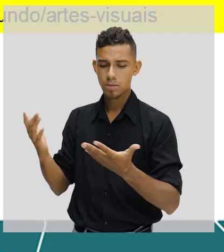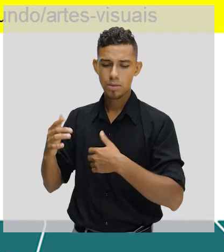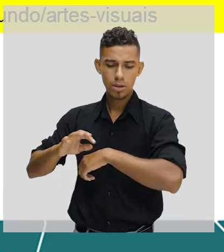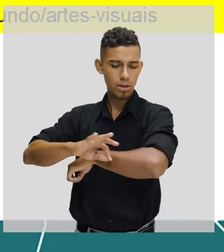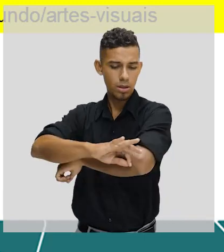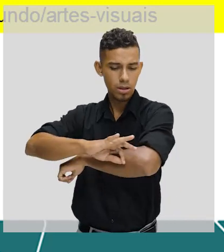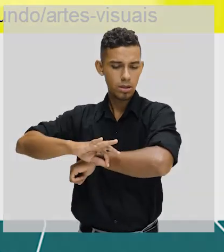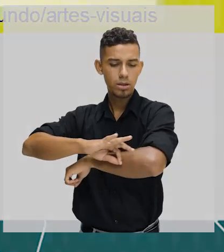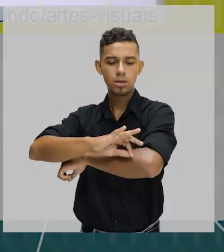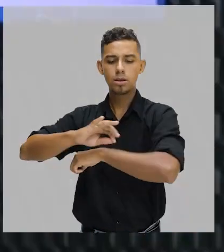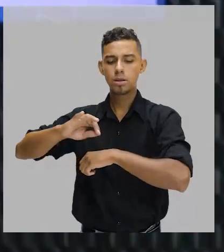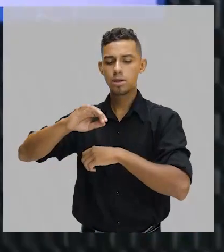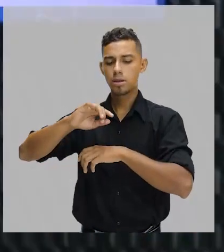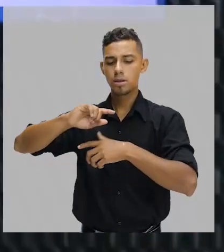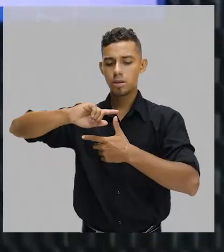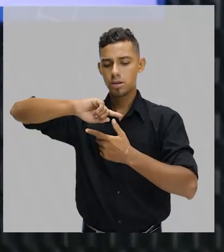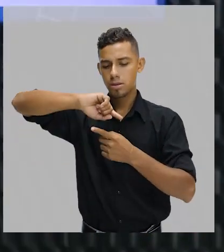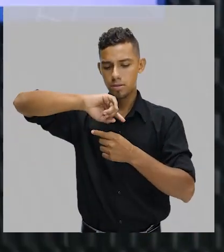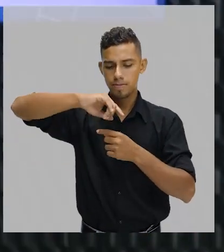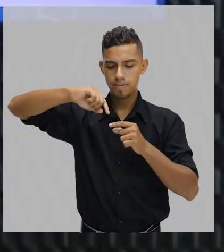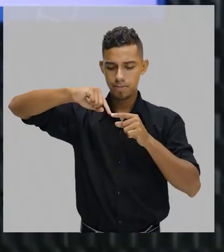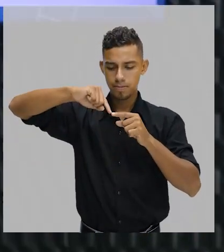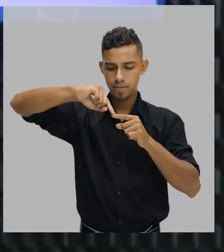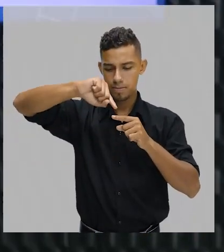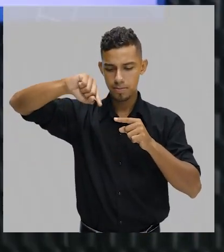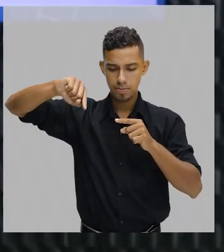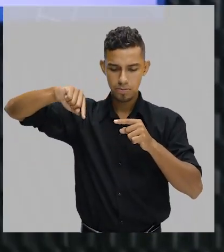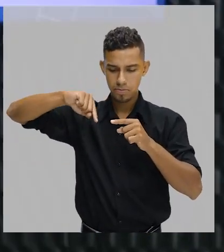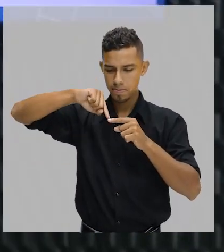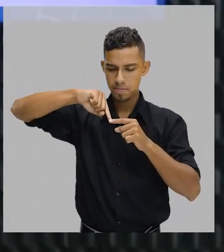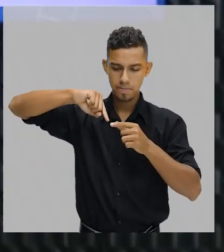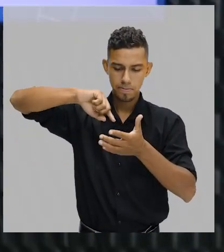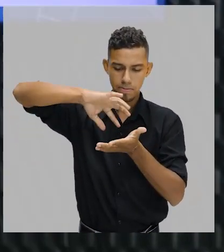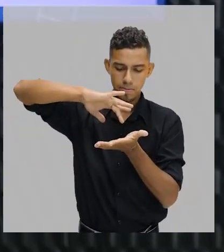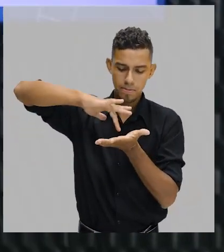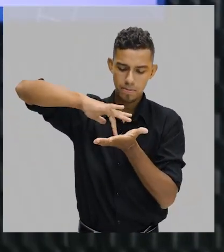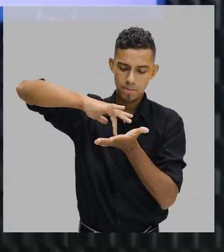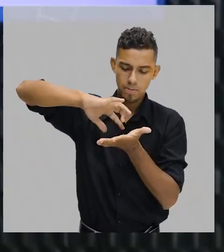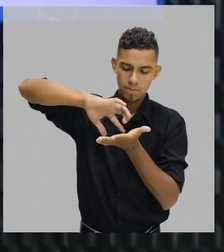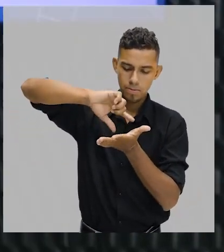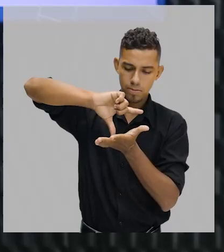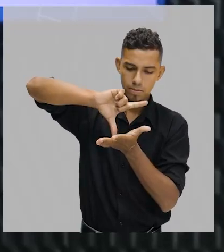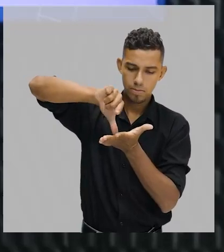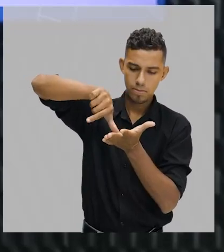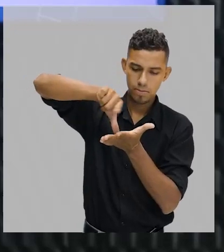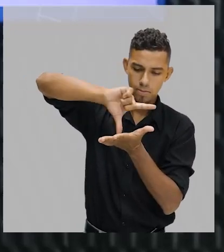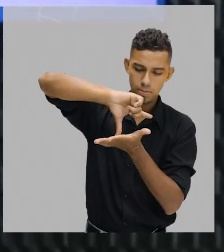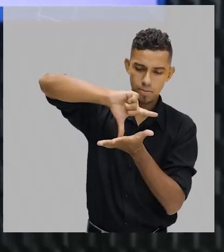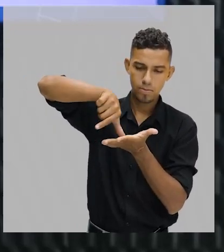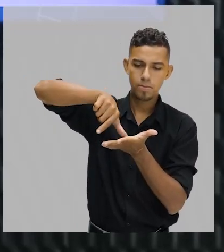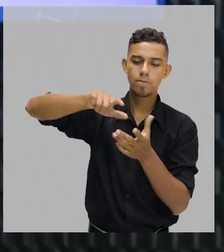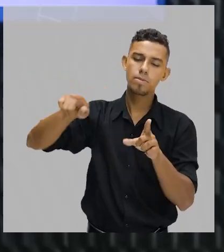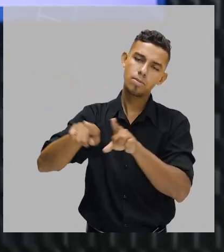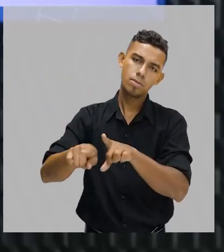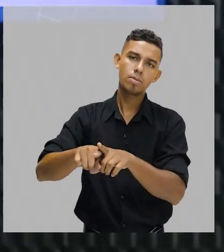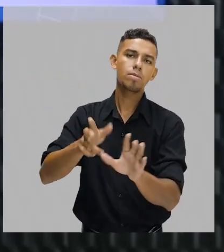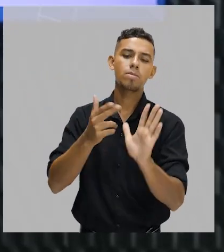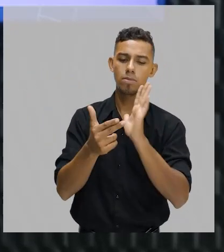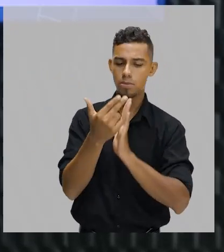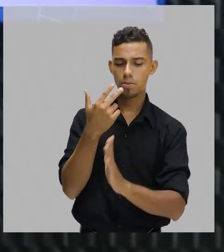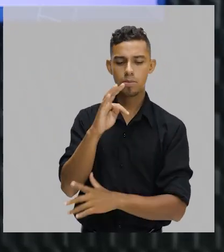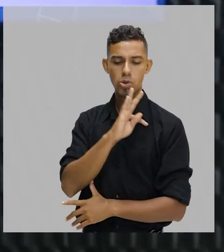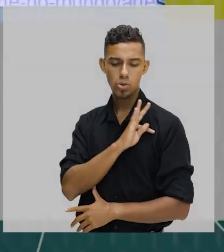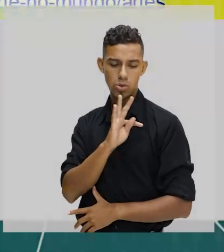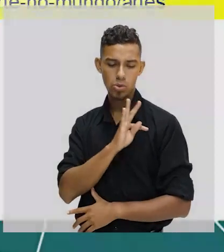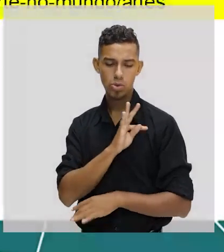réguas, escalas, compassos, esquadros. Hoje você utiliza programas tipo AutoCAD, entre outros, para fazer desenhos tanto técnicos quanto